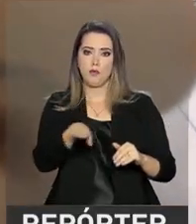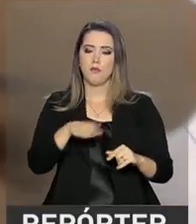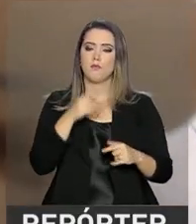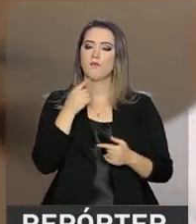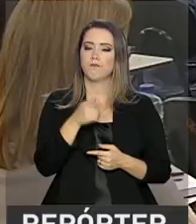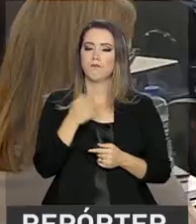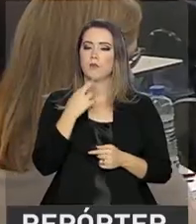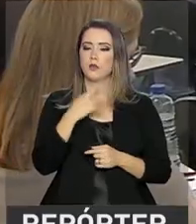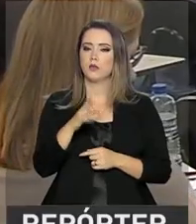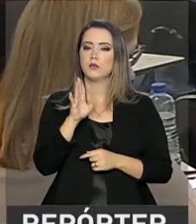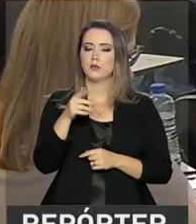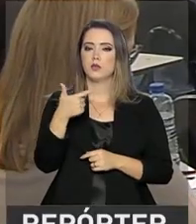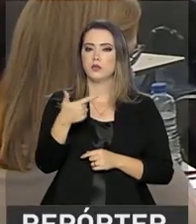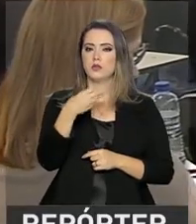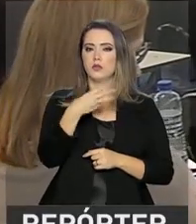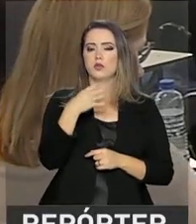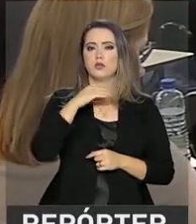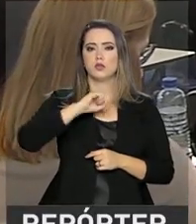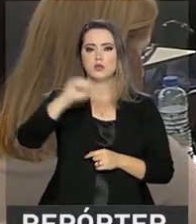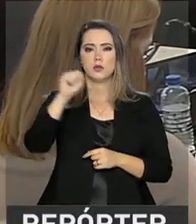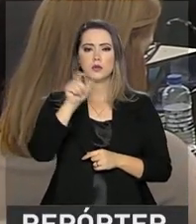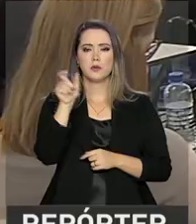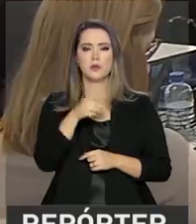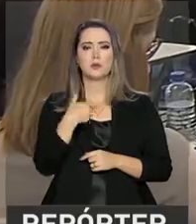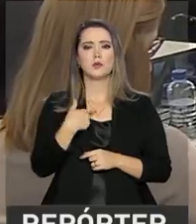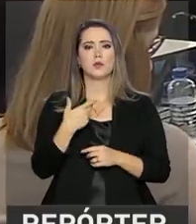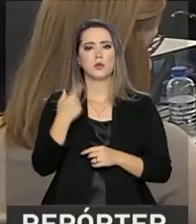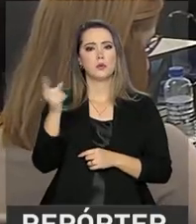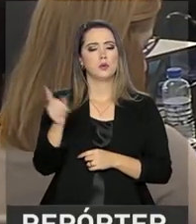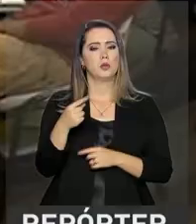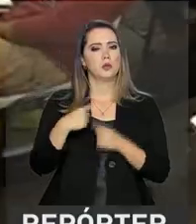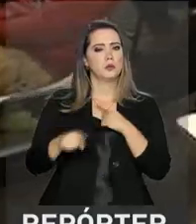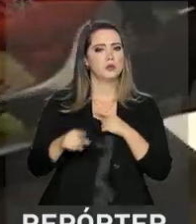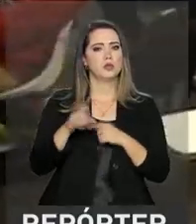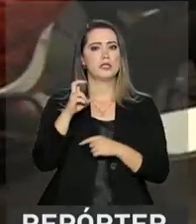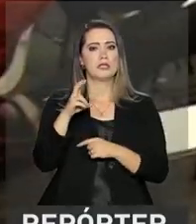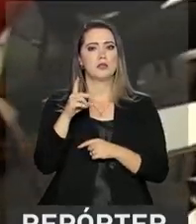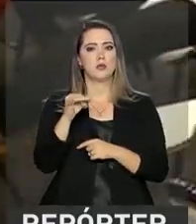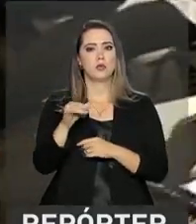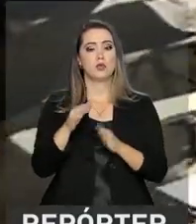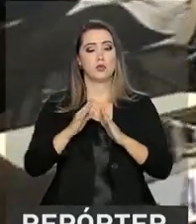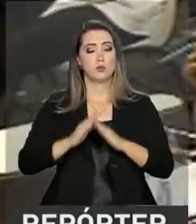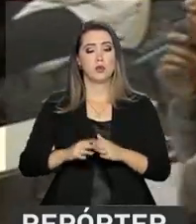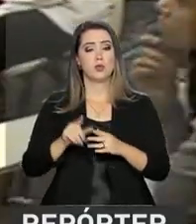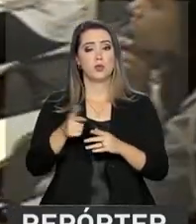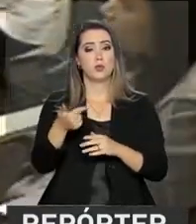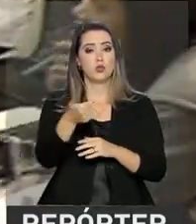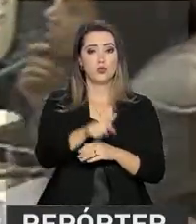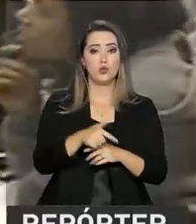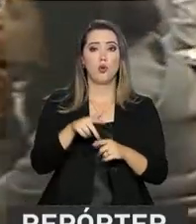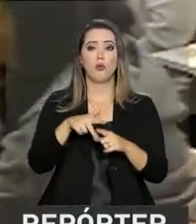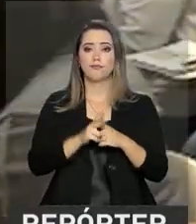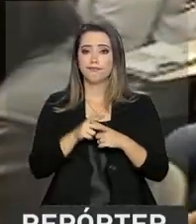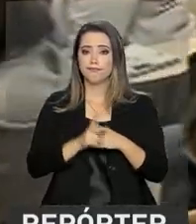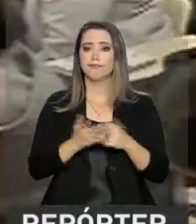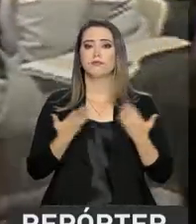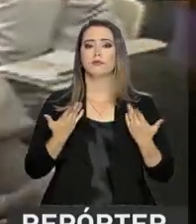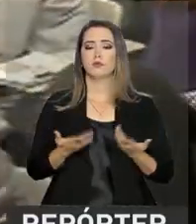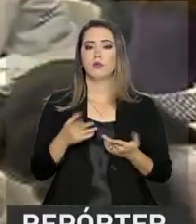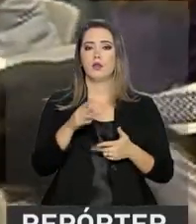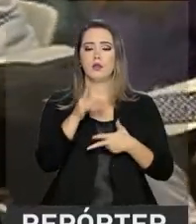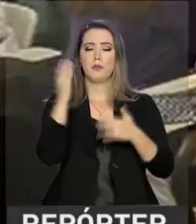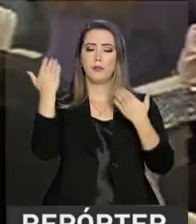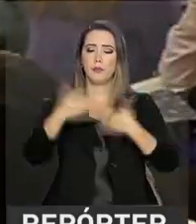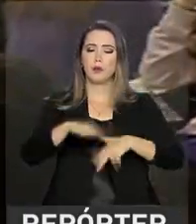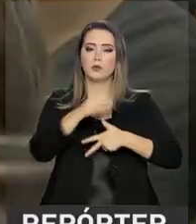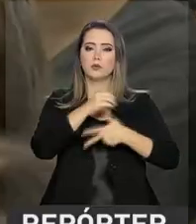isenção sai no dia 23 de abril quem tiver o recurso negado terá cinco dias para pedir revisão as provas do enem serão nos